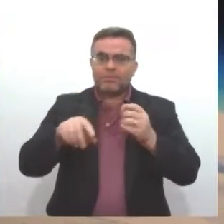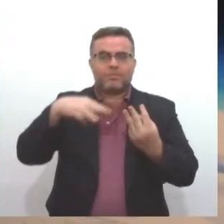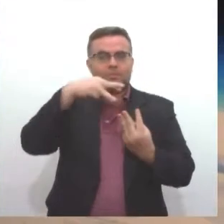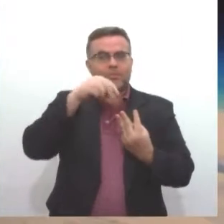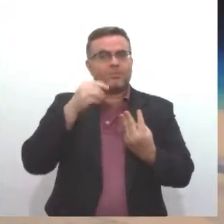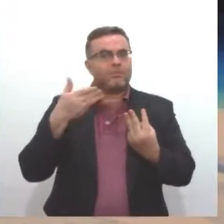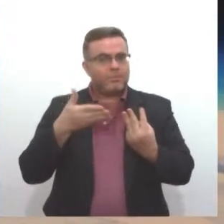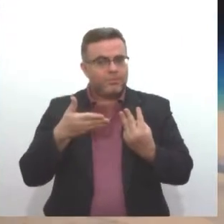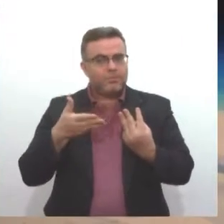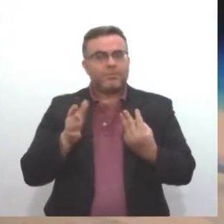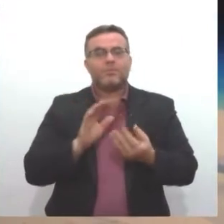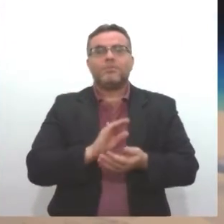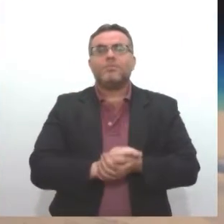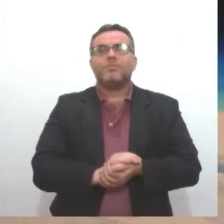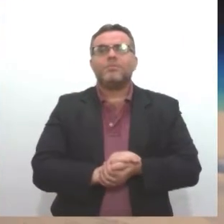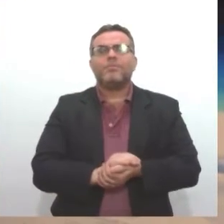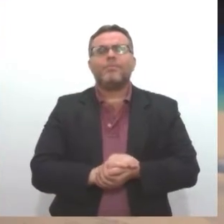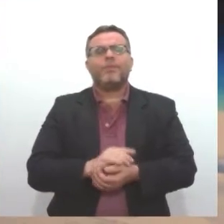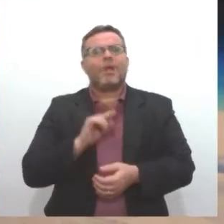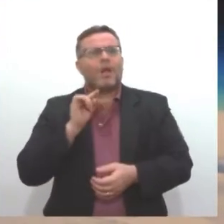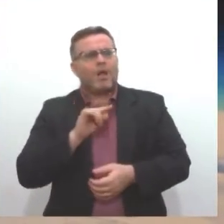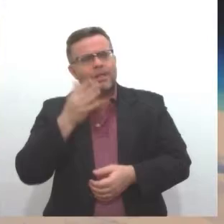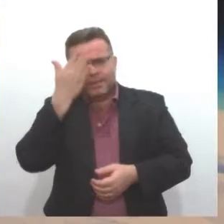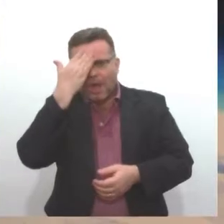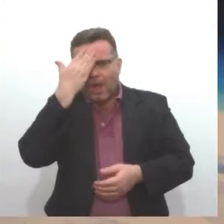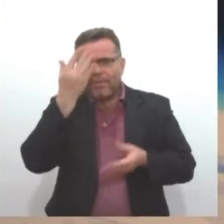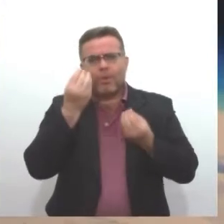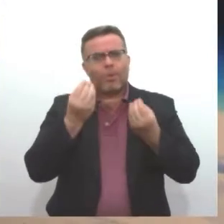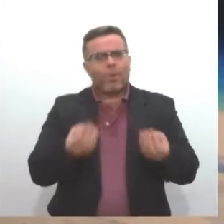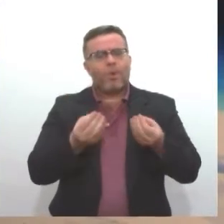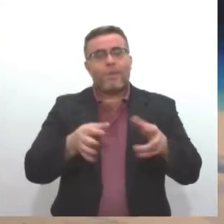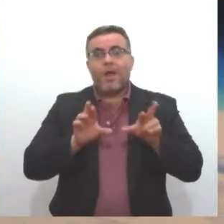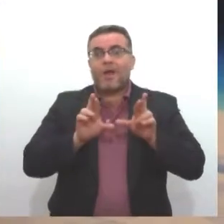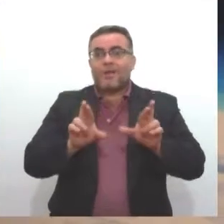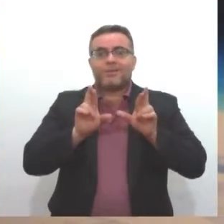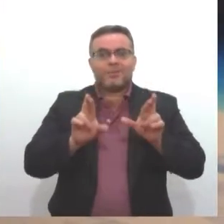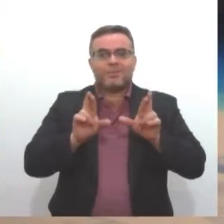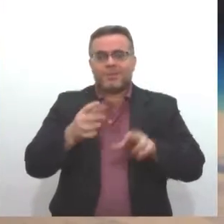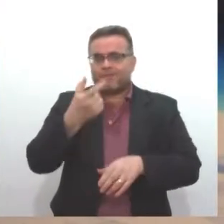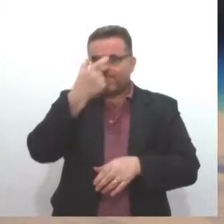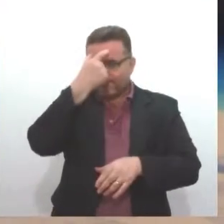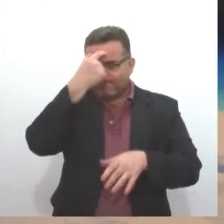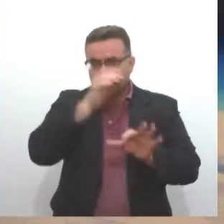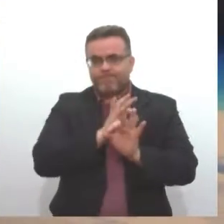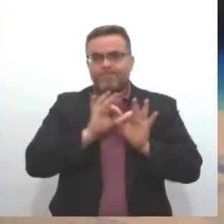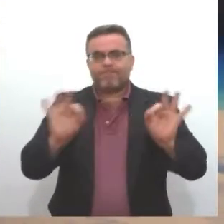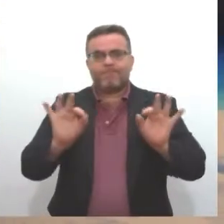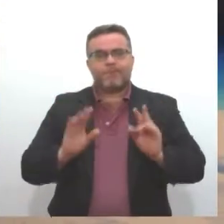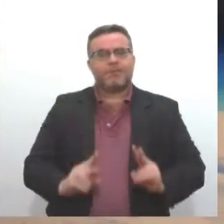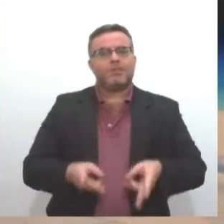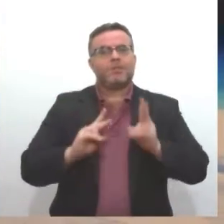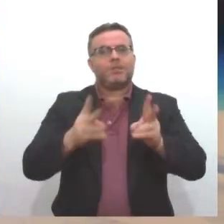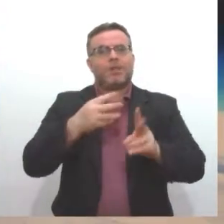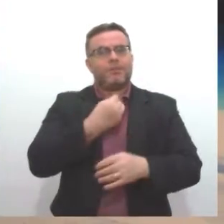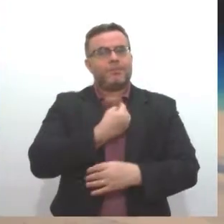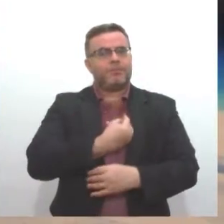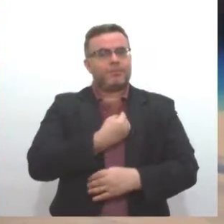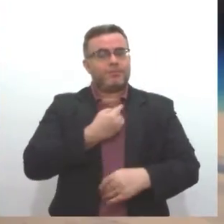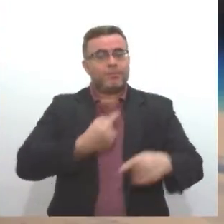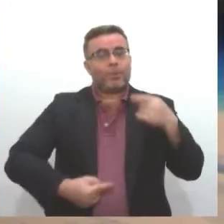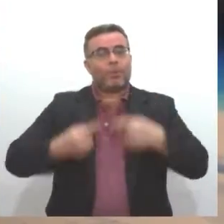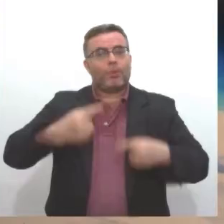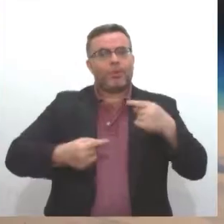Sergipe. Ele entende que a esperança e a lucidez devem prevalecer no debate